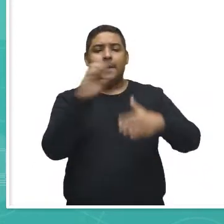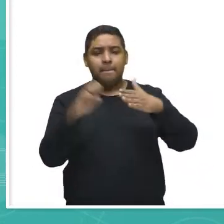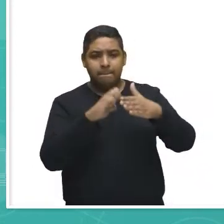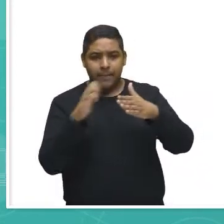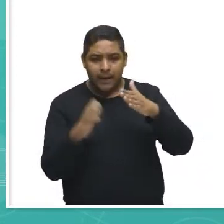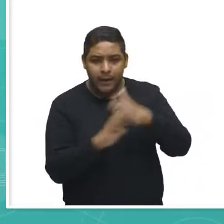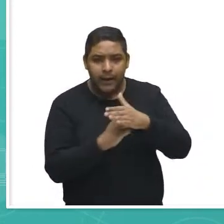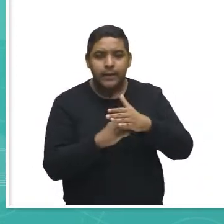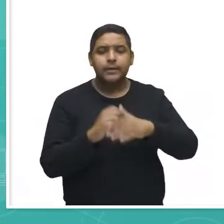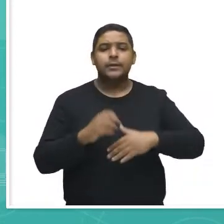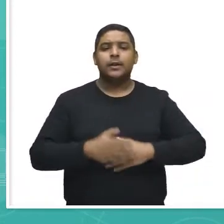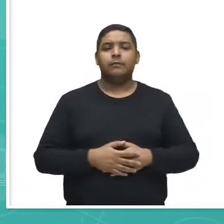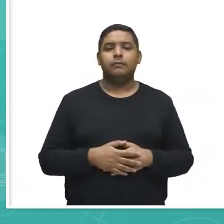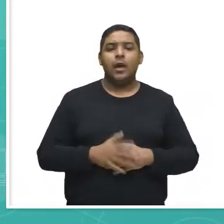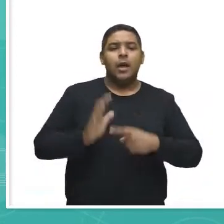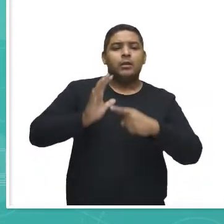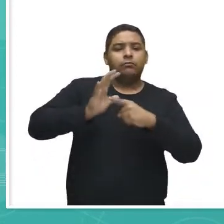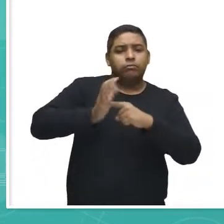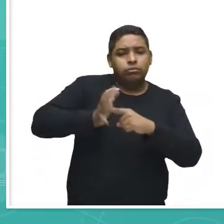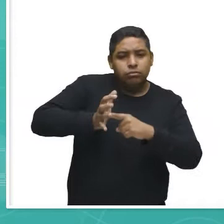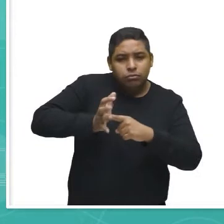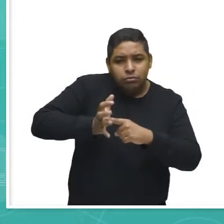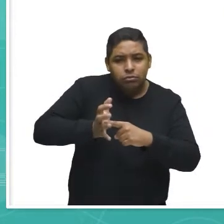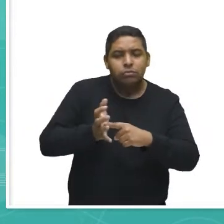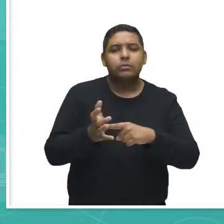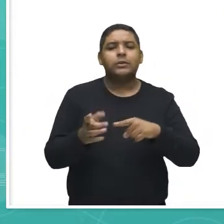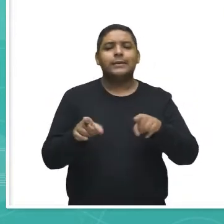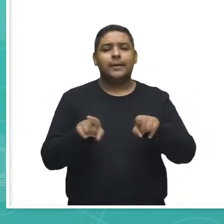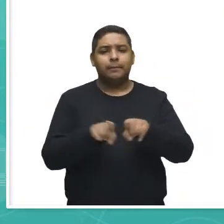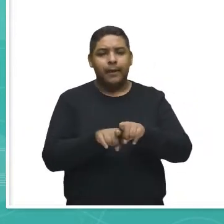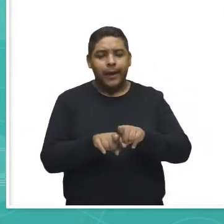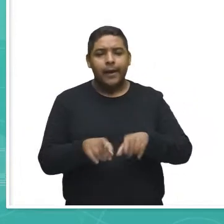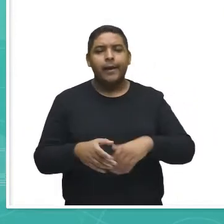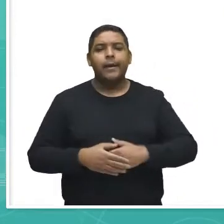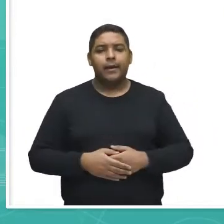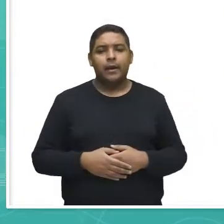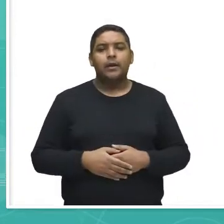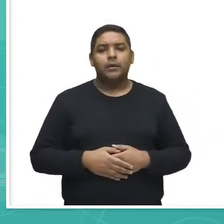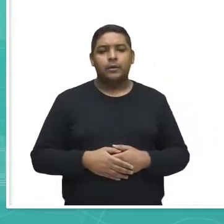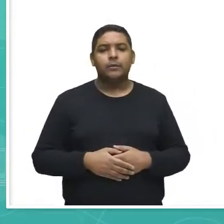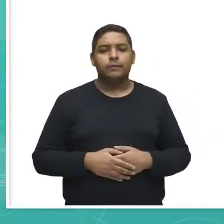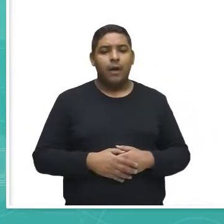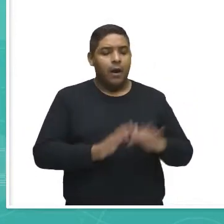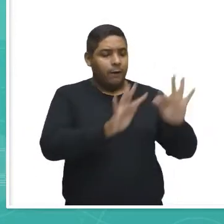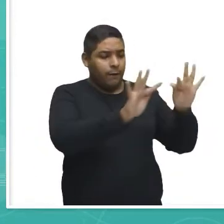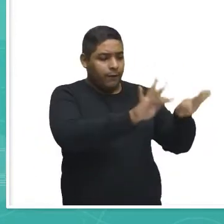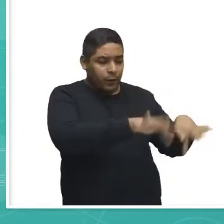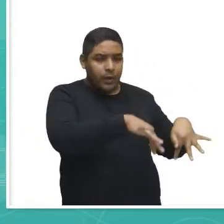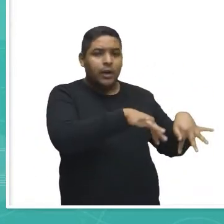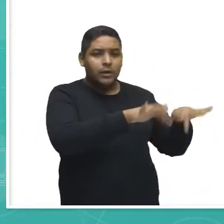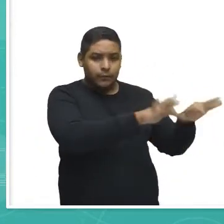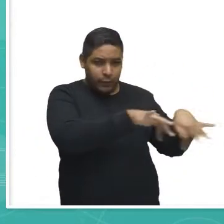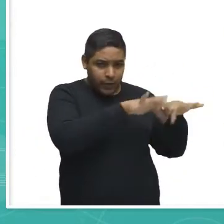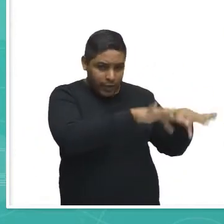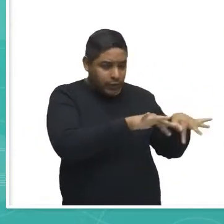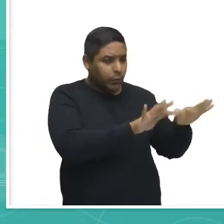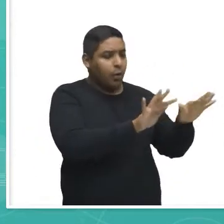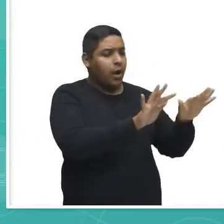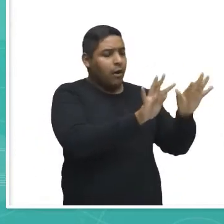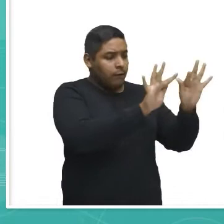surgir e também maquinários. Lembrando que estamos saindo dessa fase, né, do feudalismo e indo para